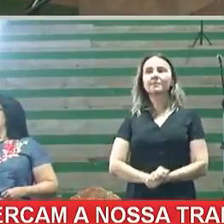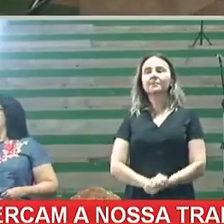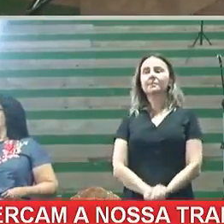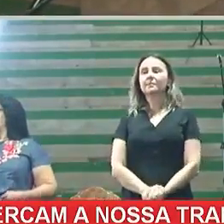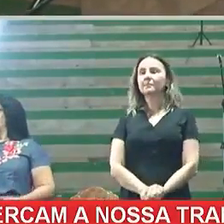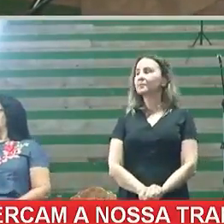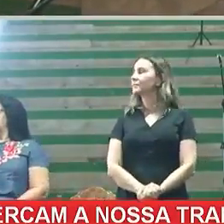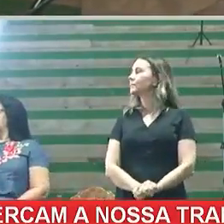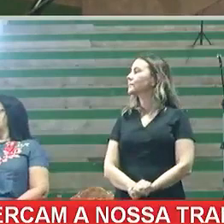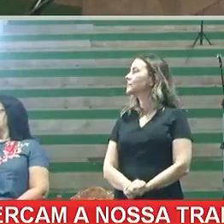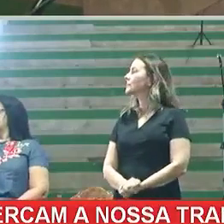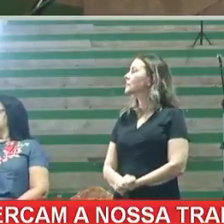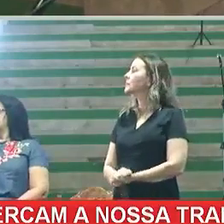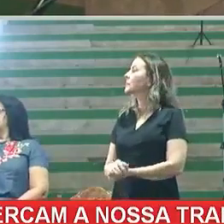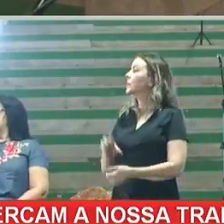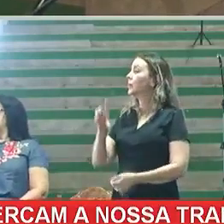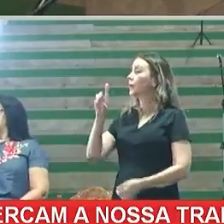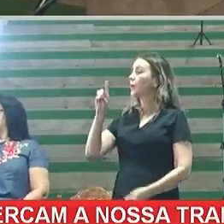Menor.